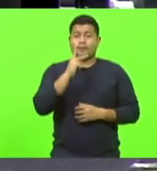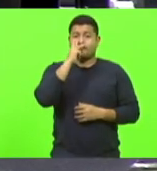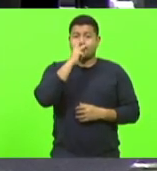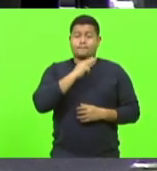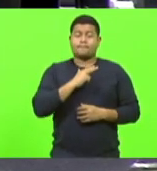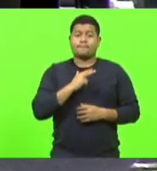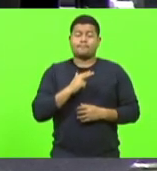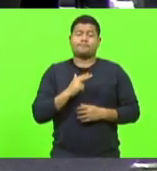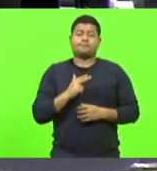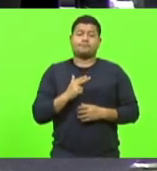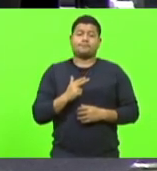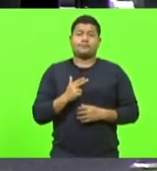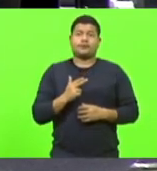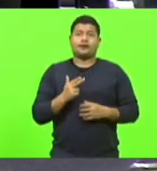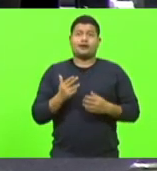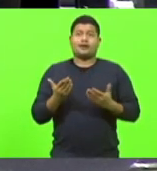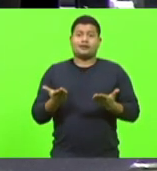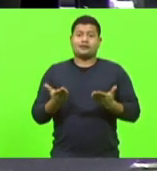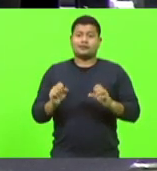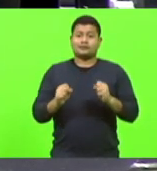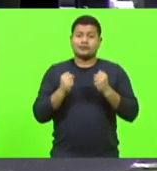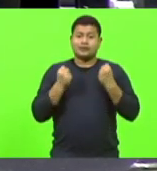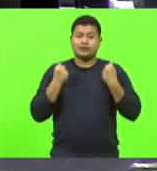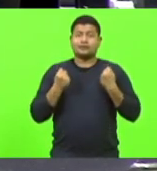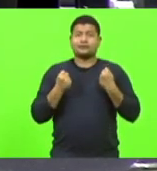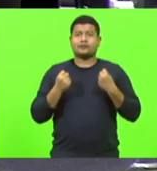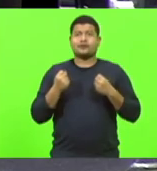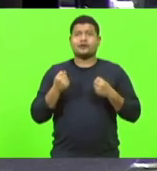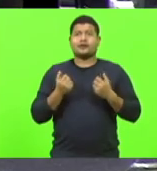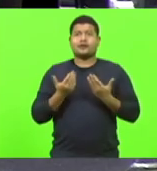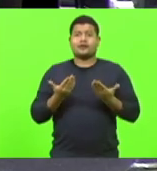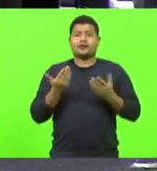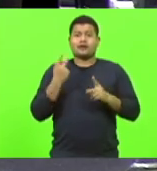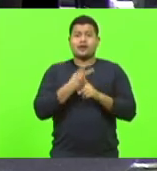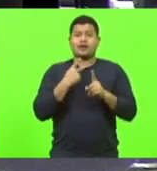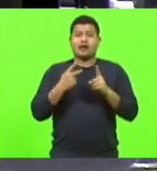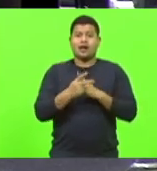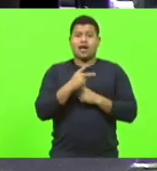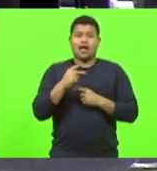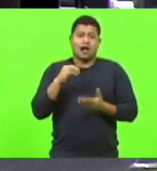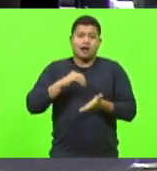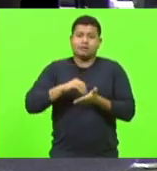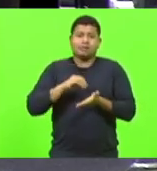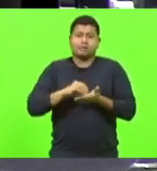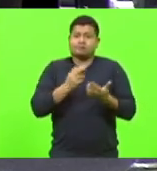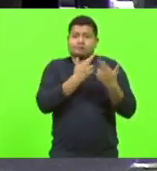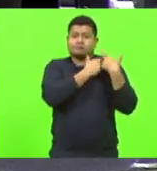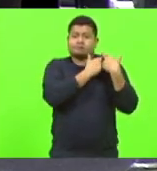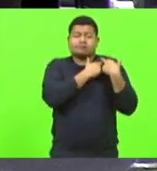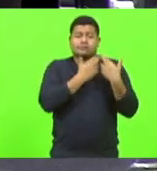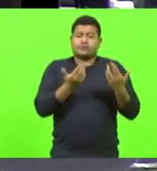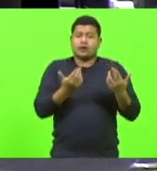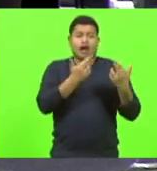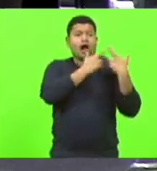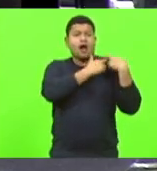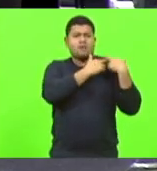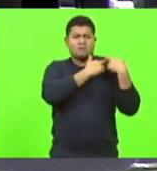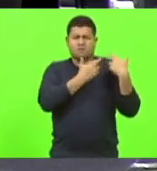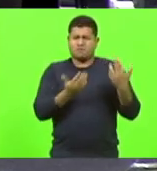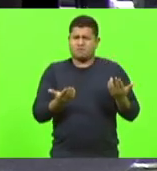que quem não defende a reforma do Chef Moisés e responsável né todo mundo fala de responsabilidade